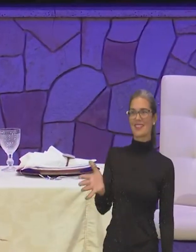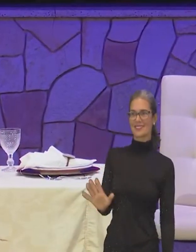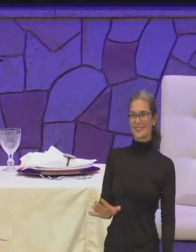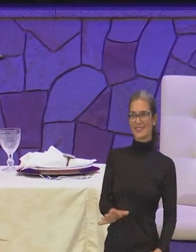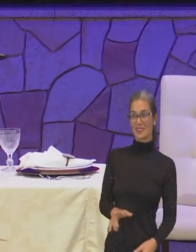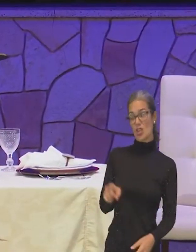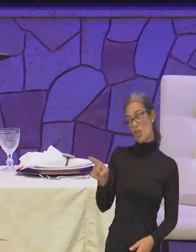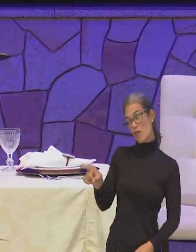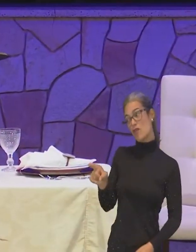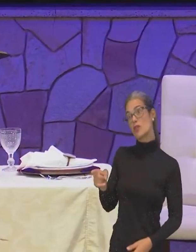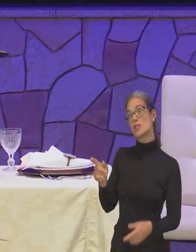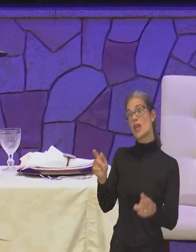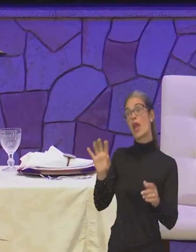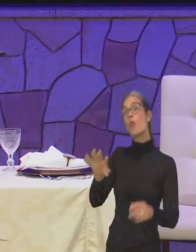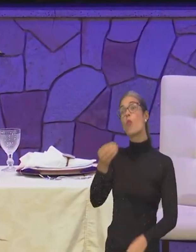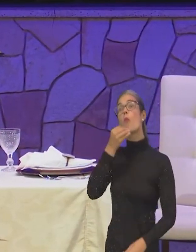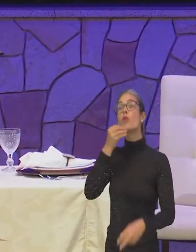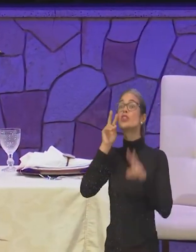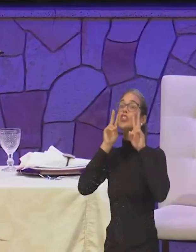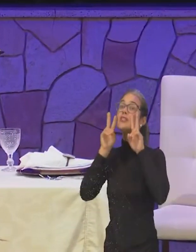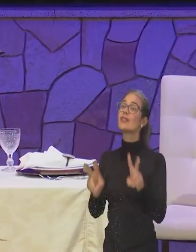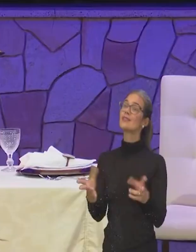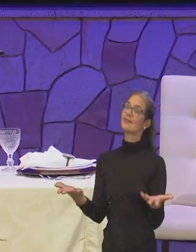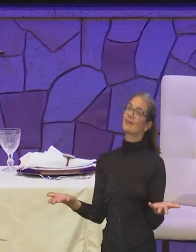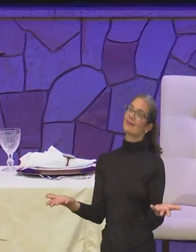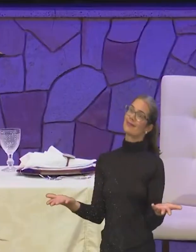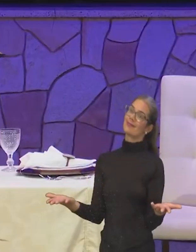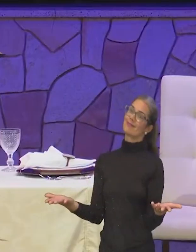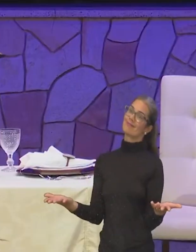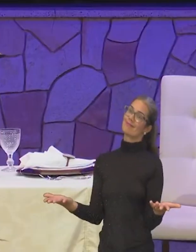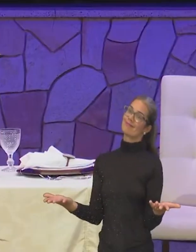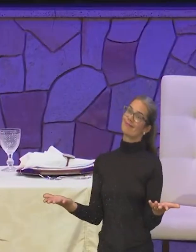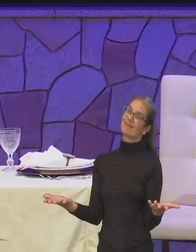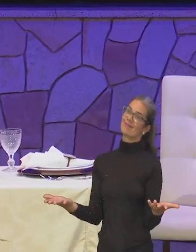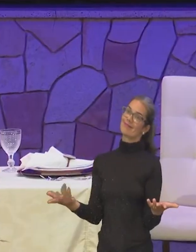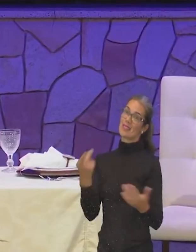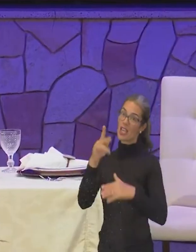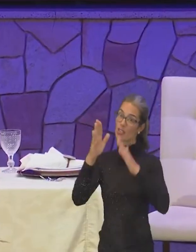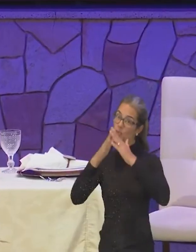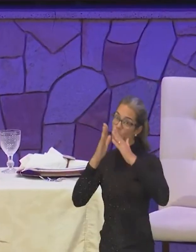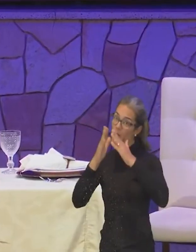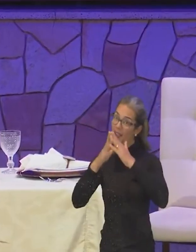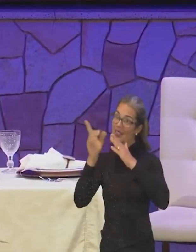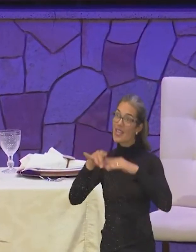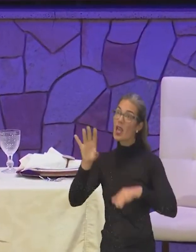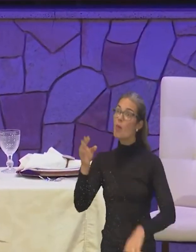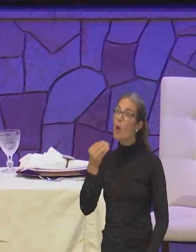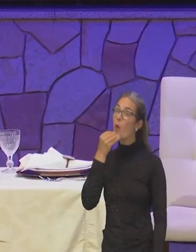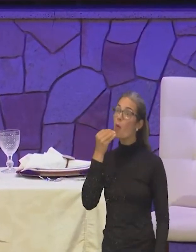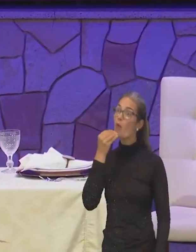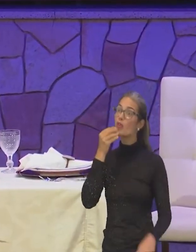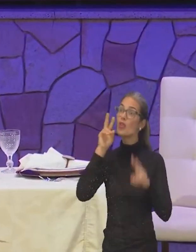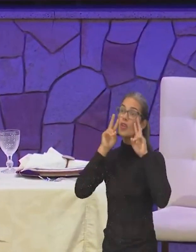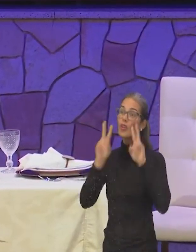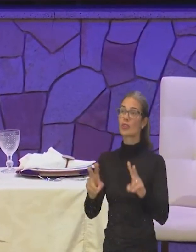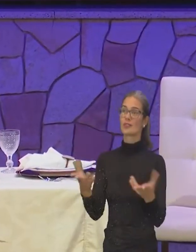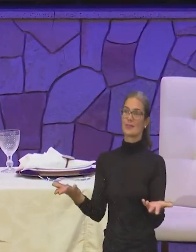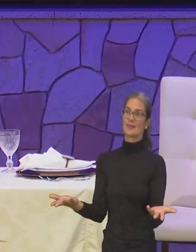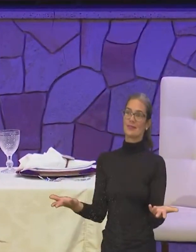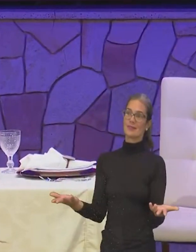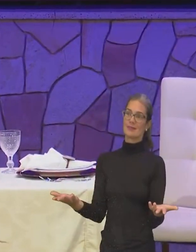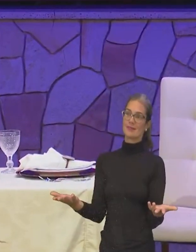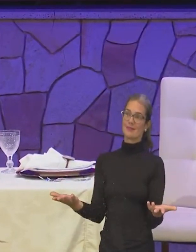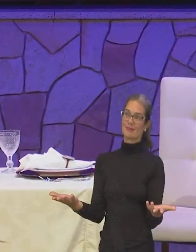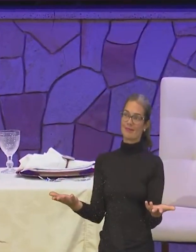Nós perdemos a oportunidade de evangelizar, de falar do amor do nosso Deus, porque nós não estamos nos preocupando em colocar a